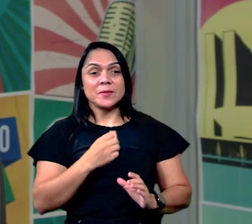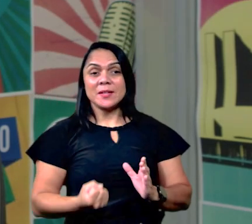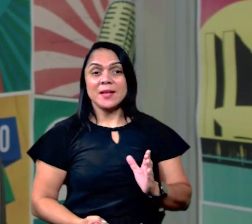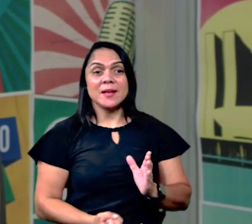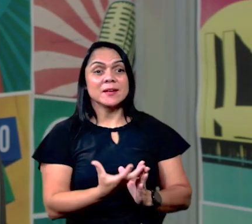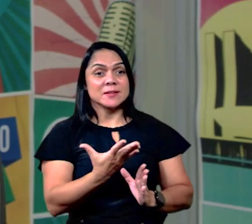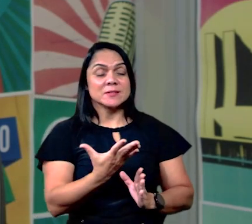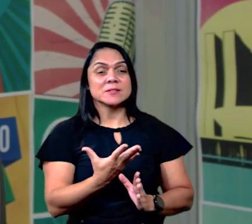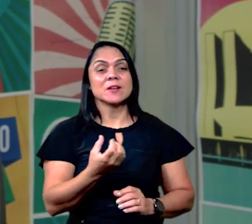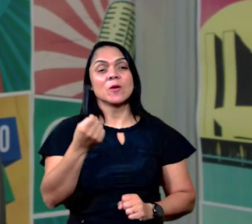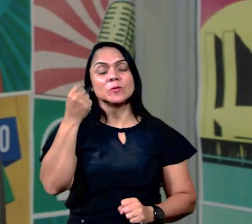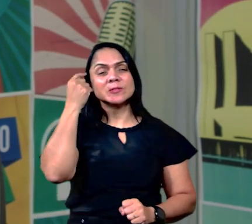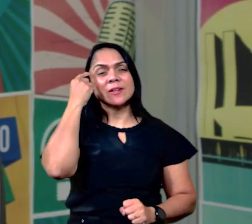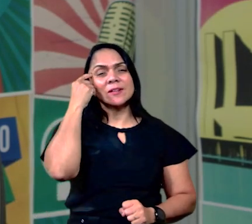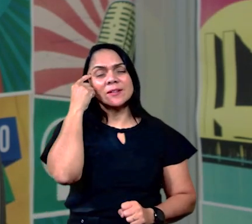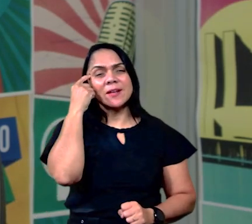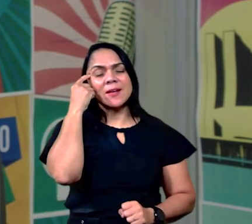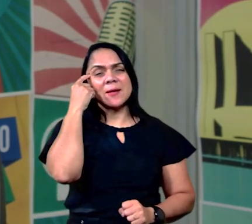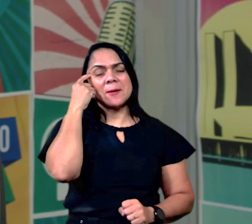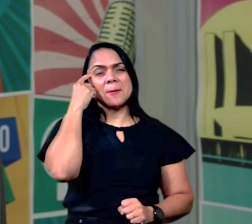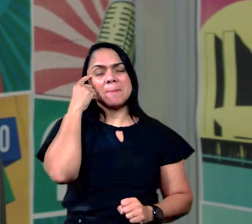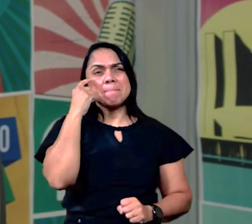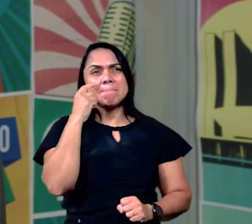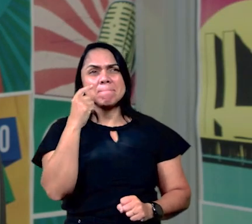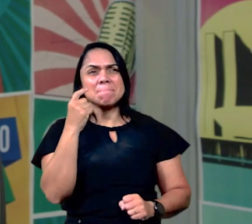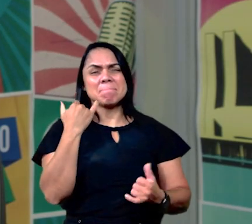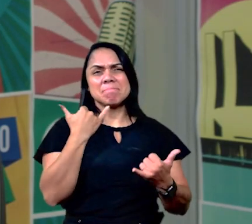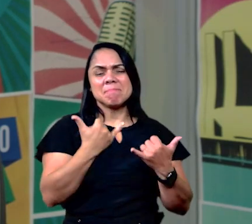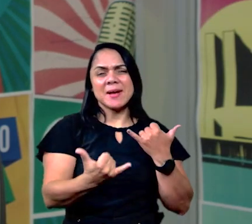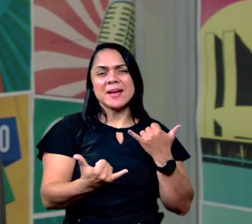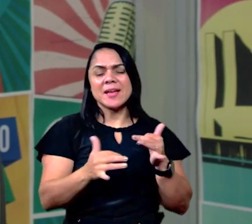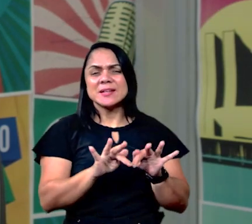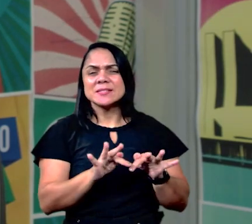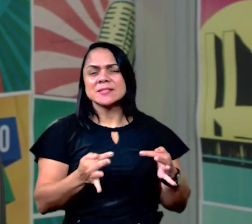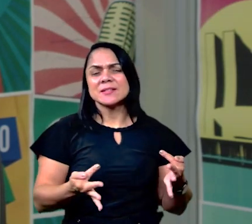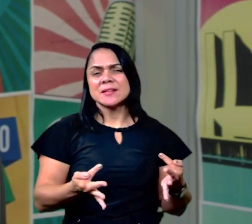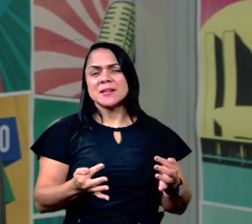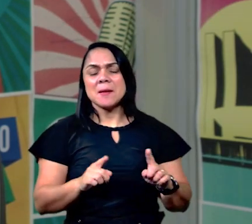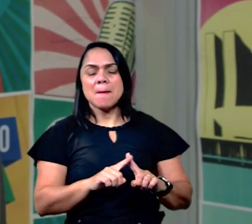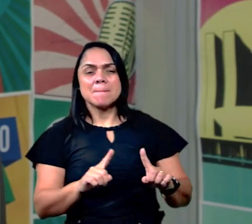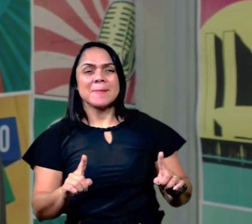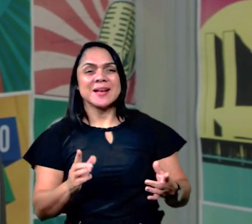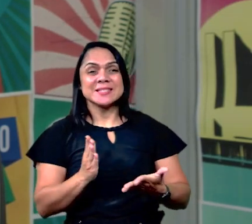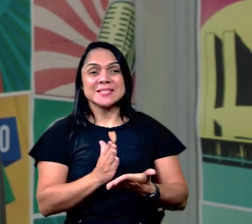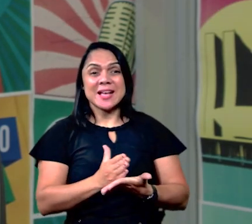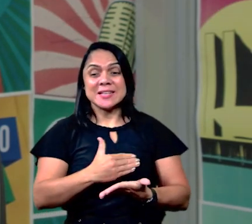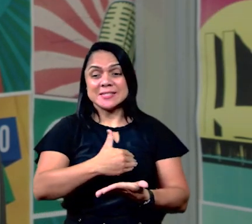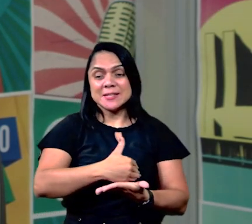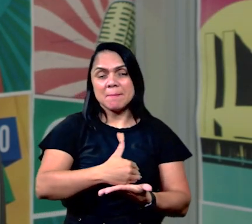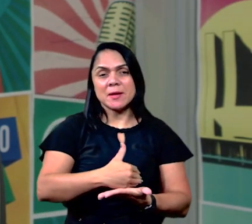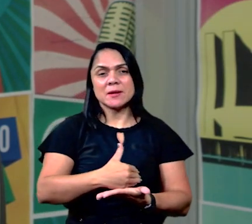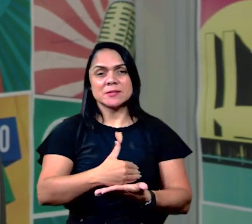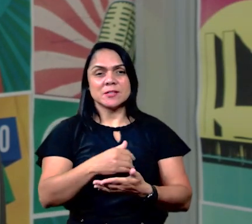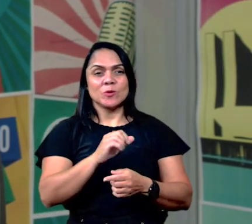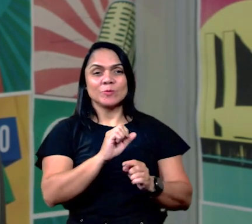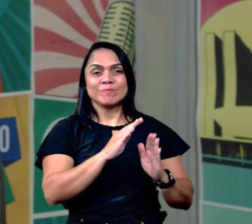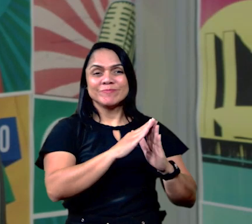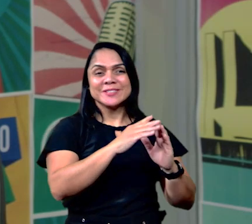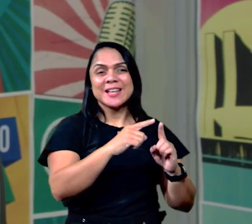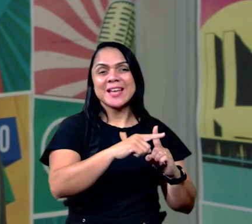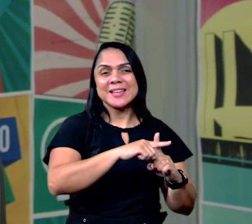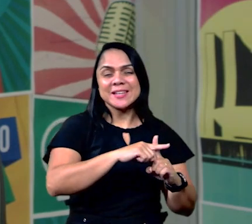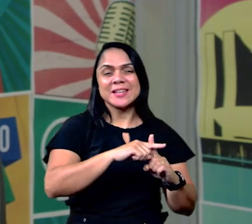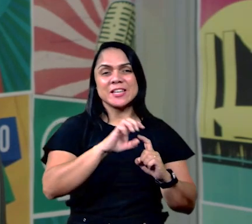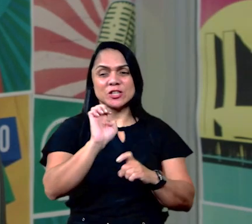uma ideia que parece simples, mas não é, que é de separação total da igreja com o Estado, ou com o que era o